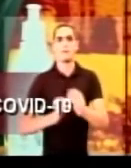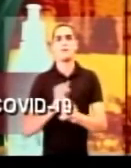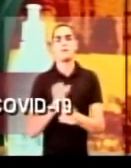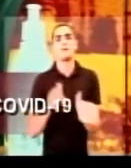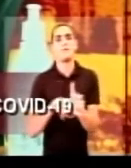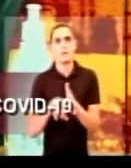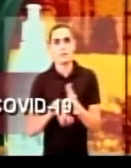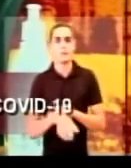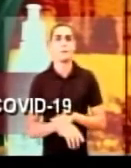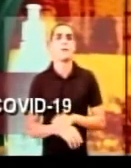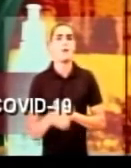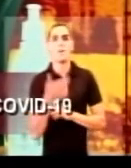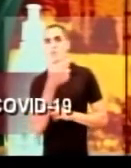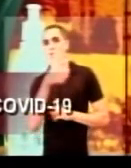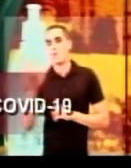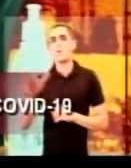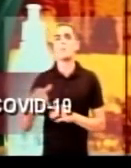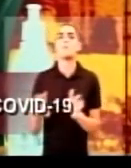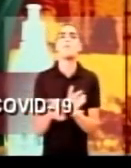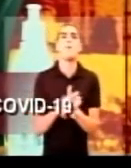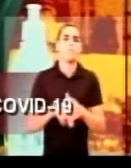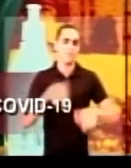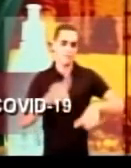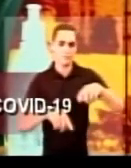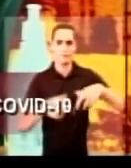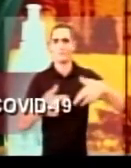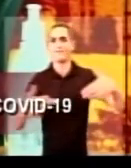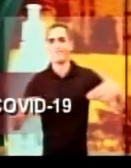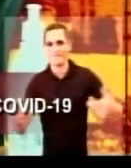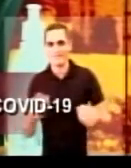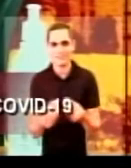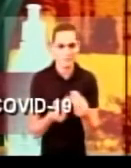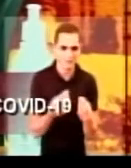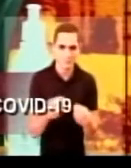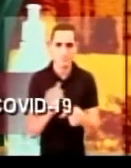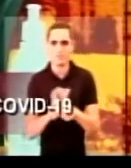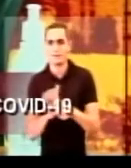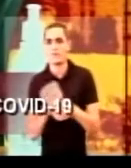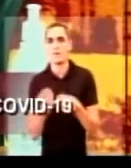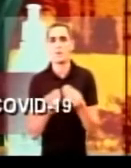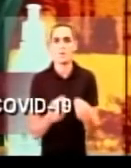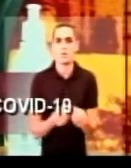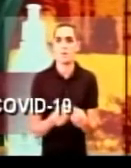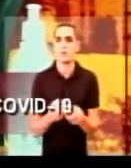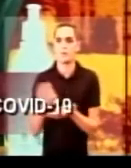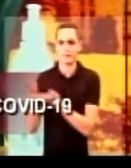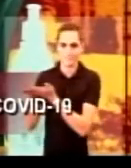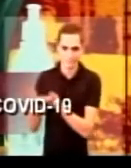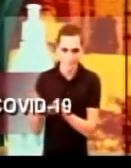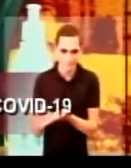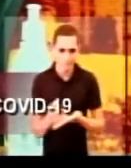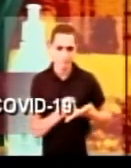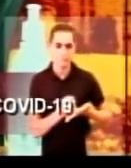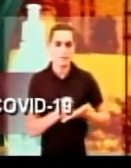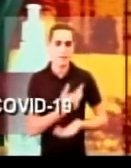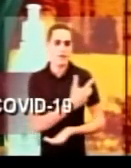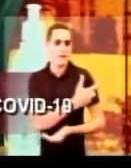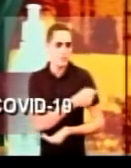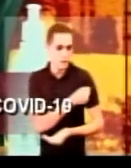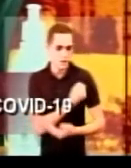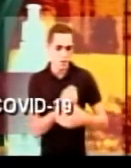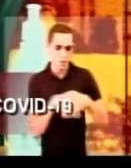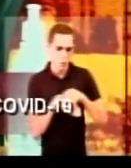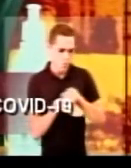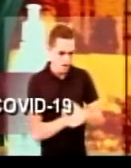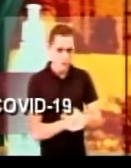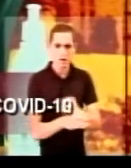dimensão é logística e recursos, né? Então, como vamos receber, armazenar, distribuir